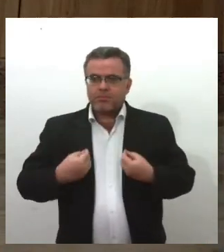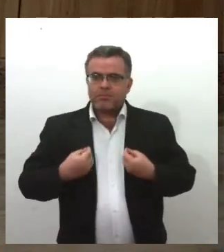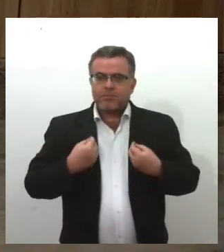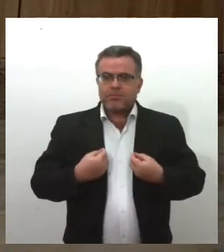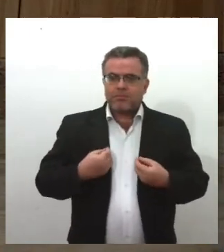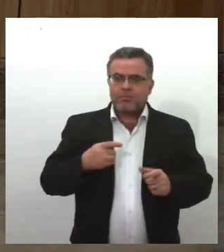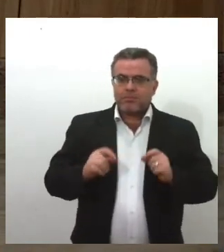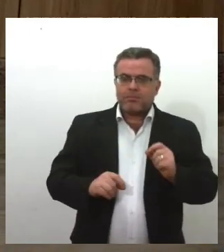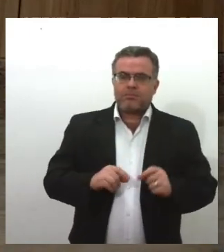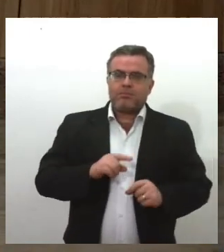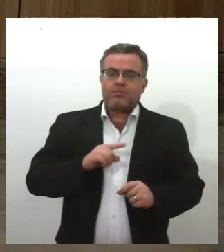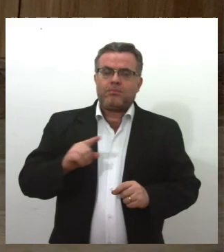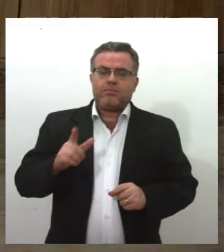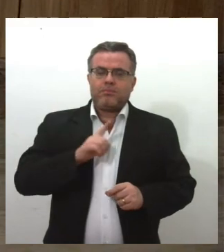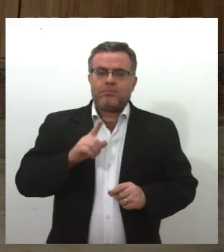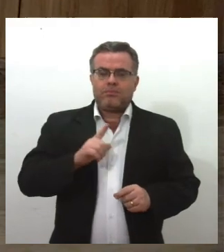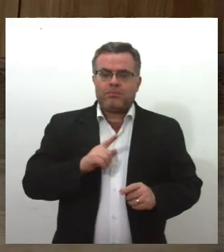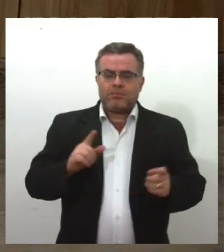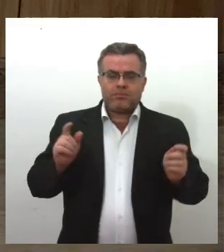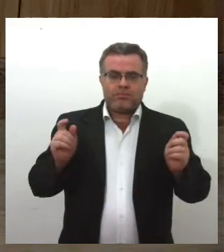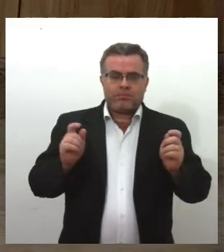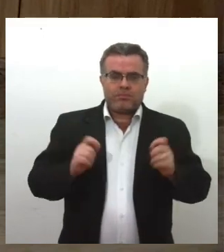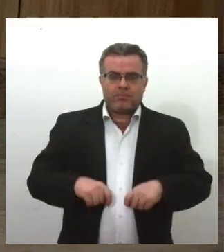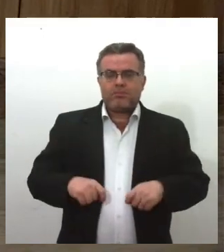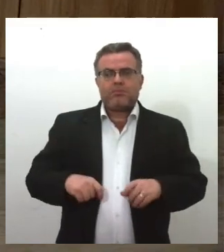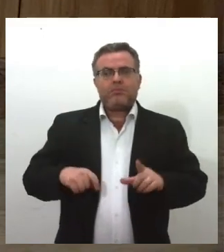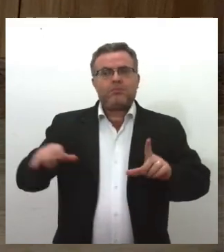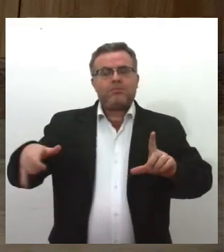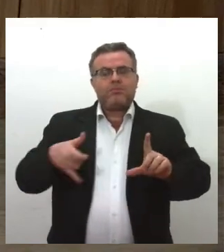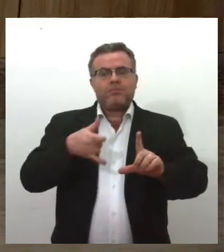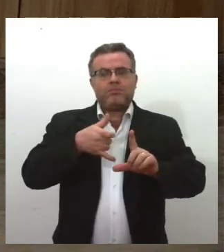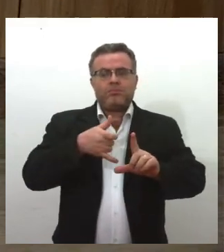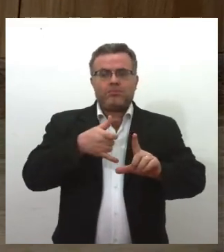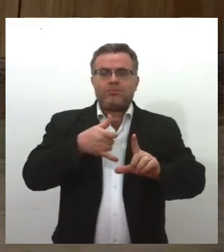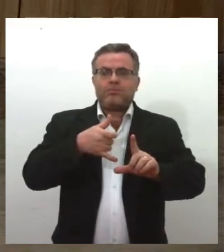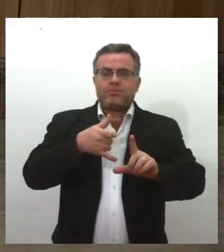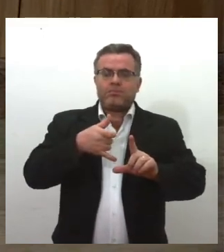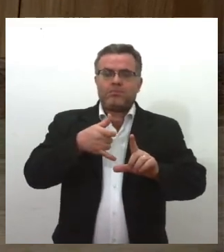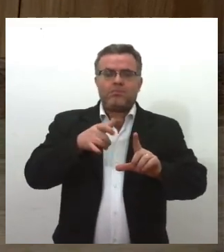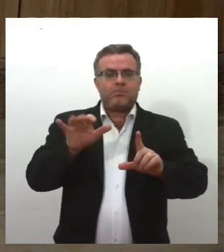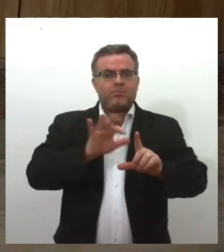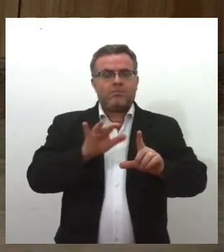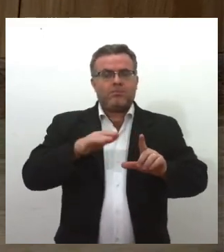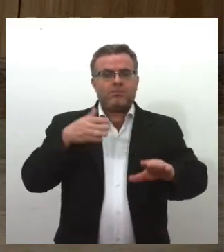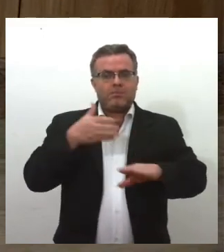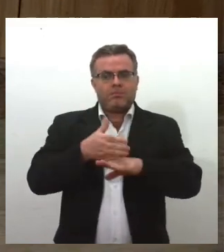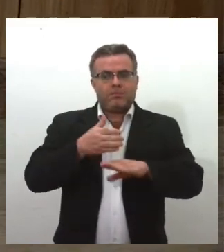do lado da sua tela que você pode apontar aí a câmera do seu celular que já vai direto. Então não tem desculpa para